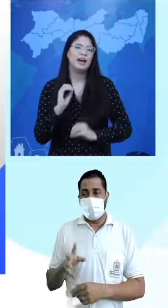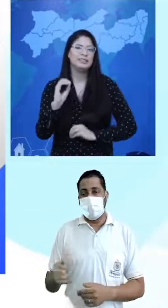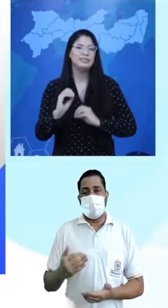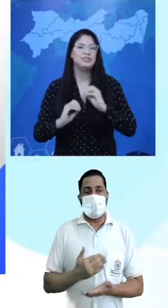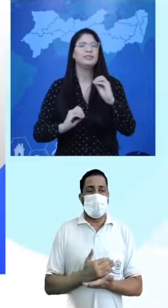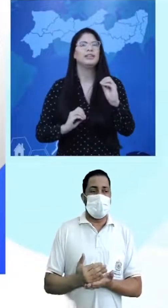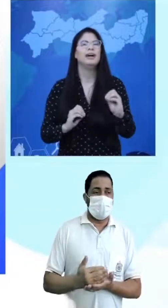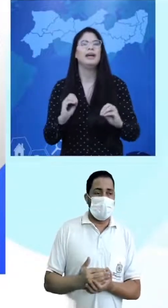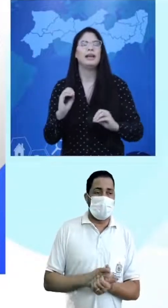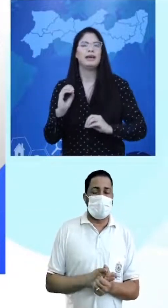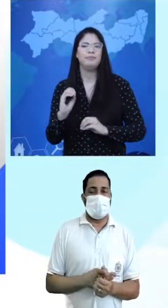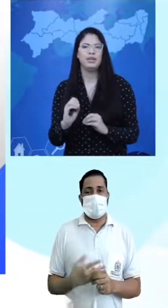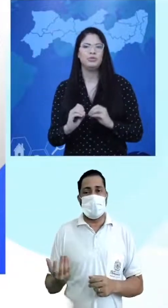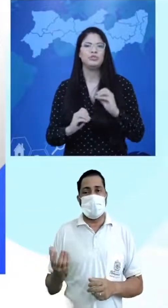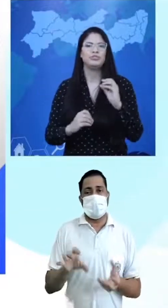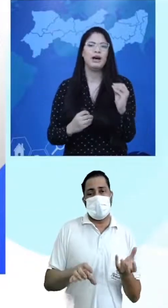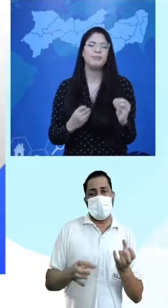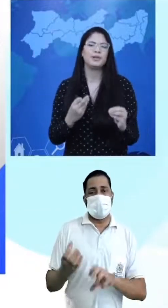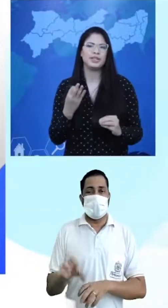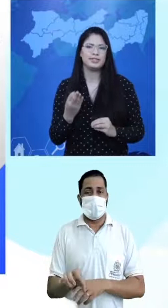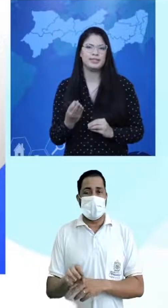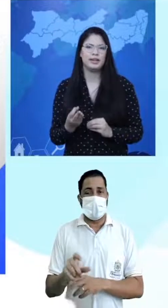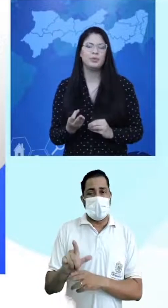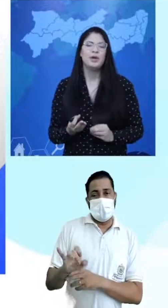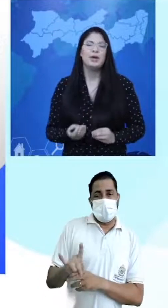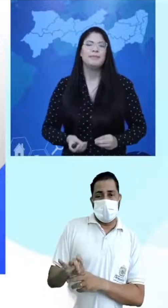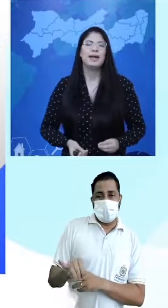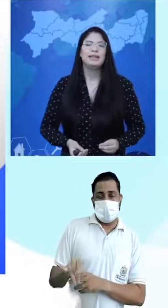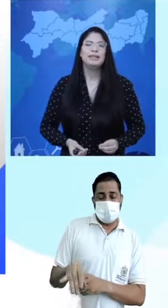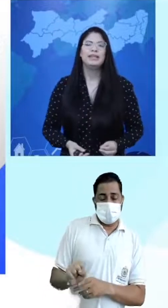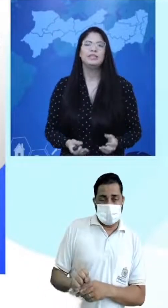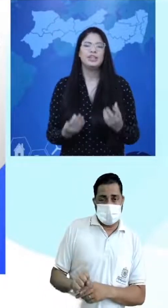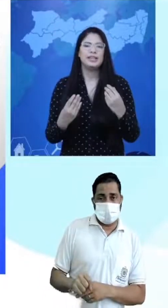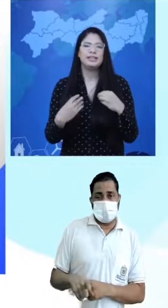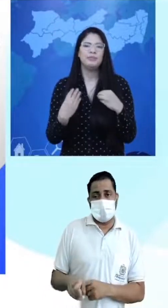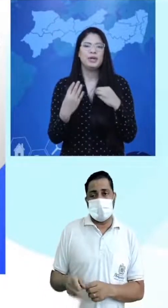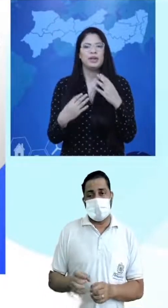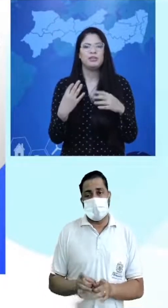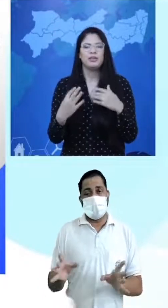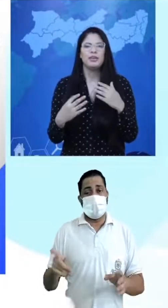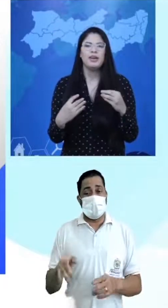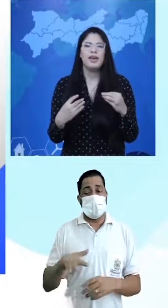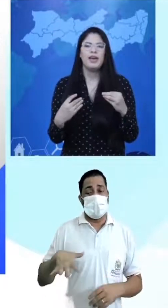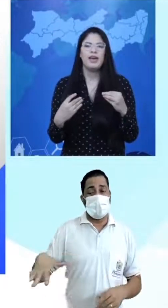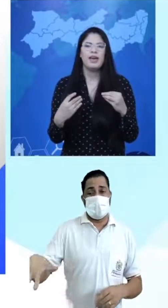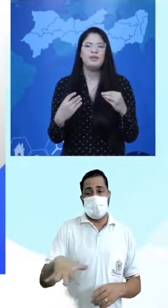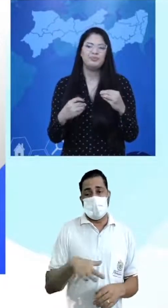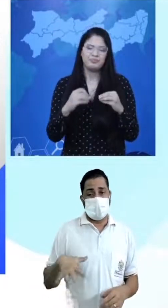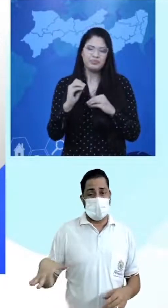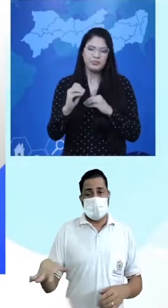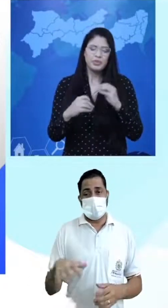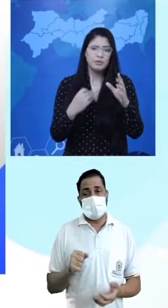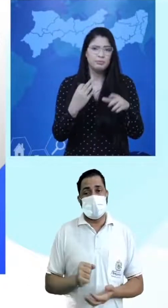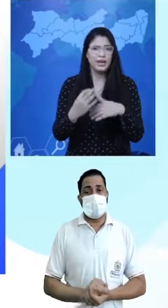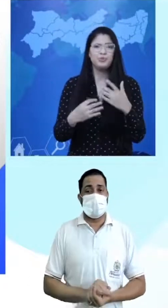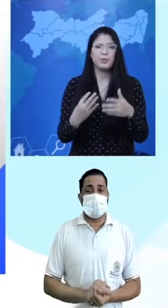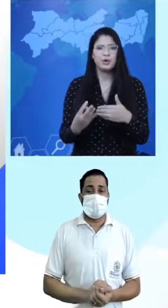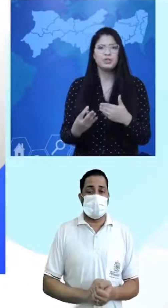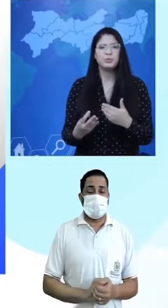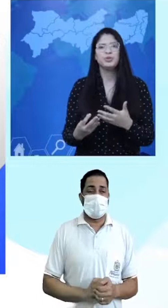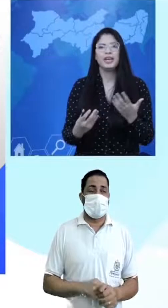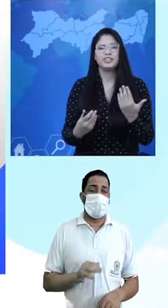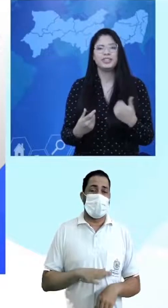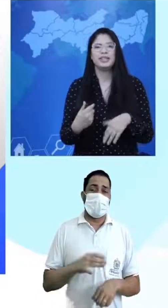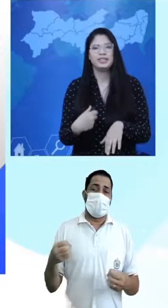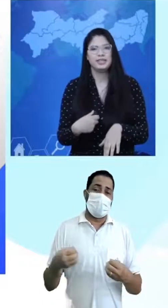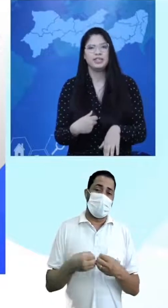a adicionar elementos na projeção para que deixe esse ambiente mais próximo